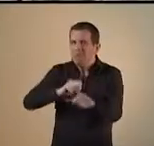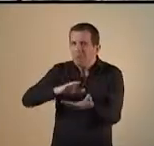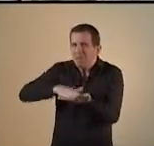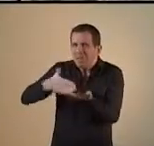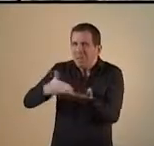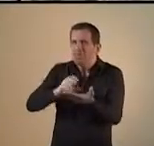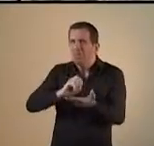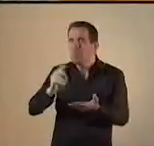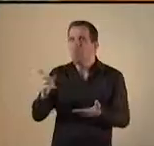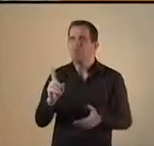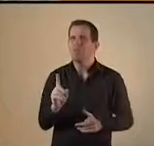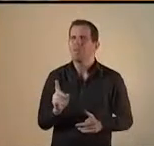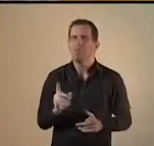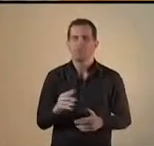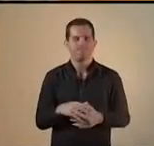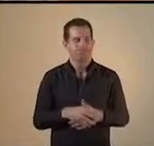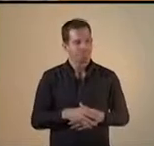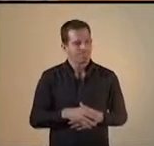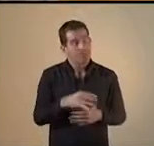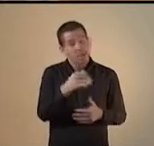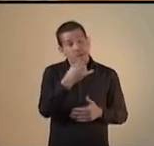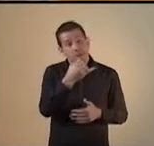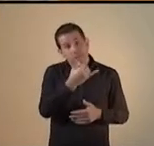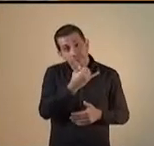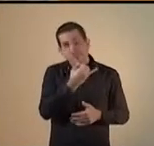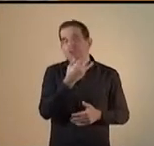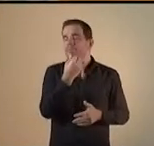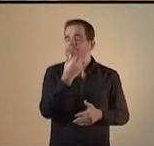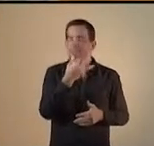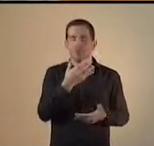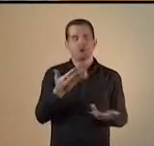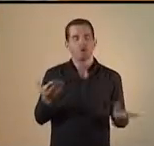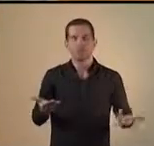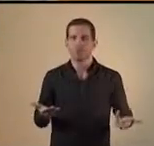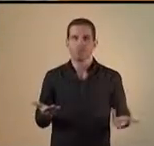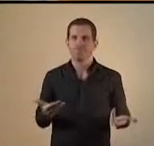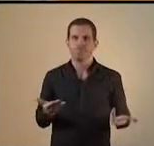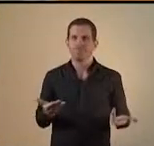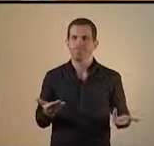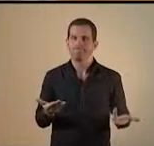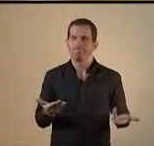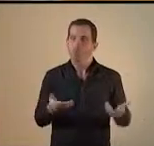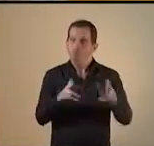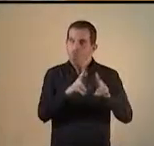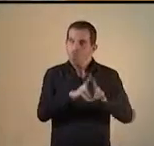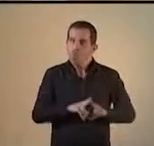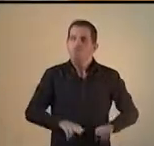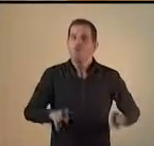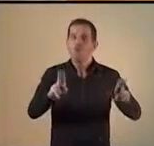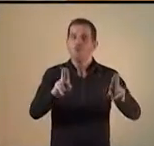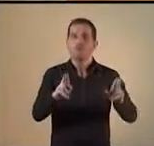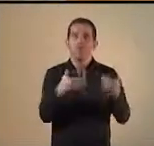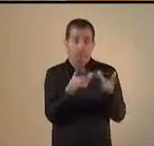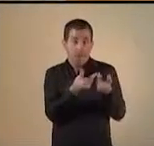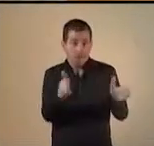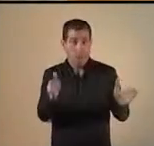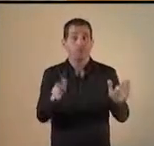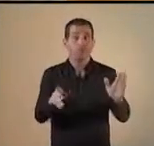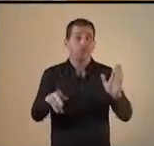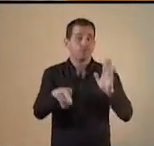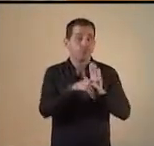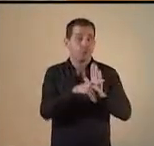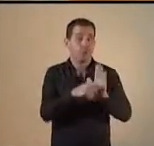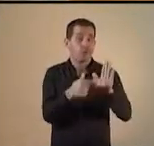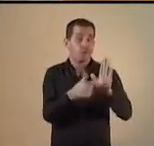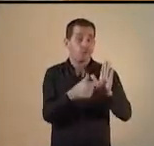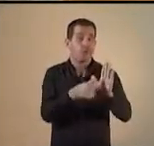nós estamos arregaçando as mangas para lutar pelos direitos da